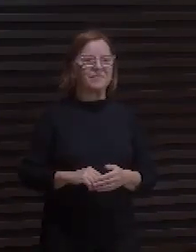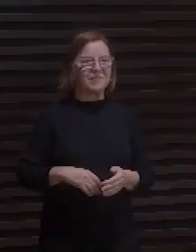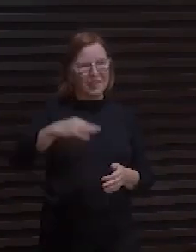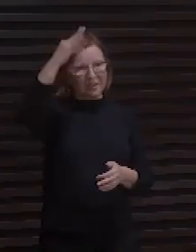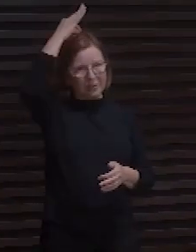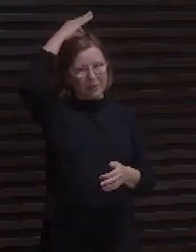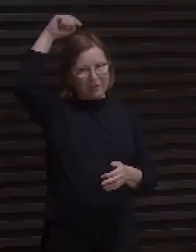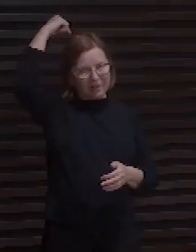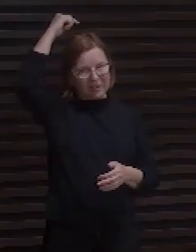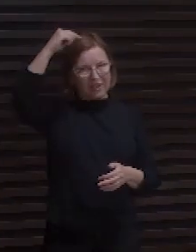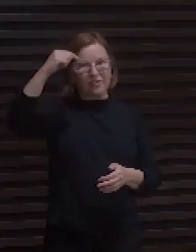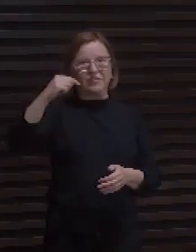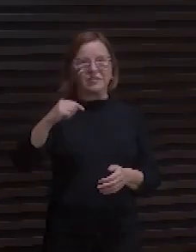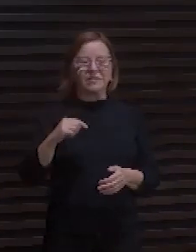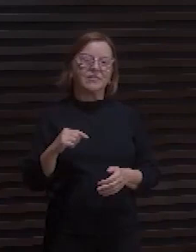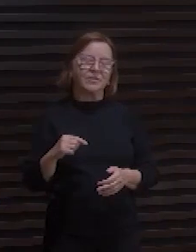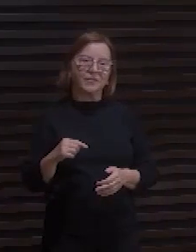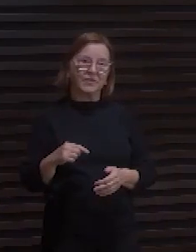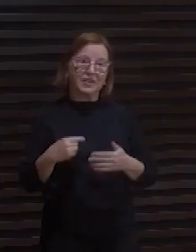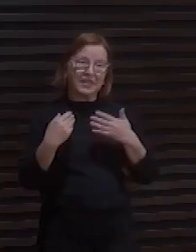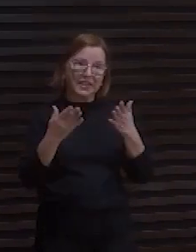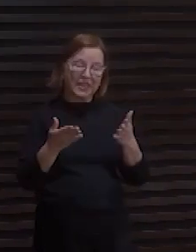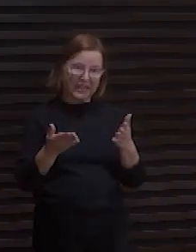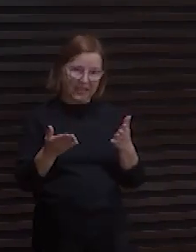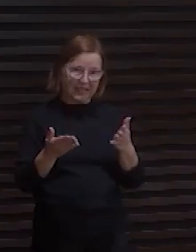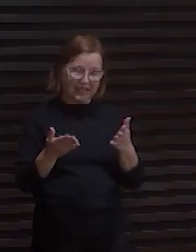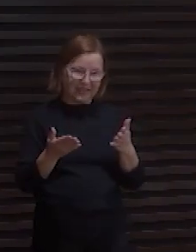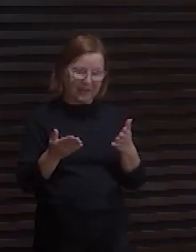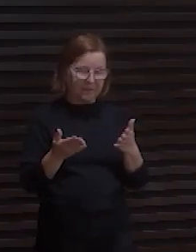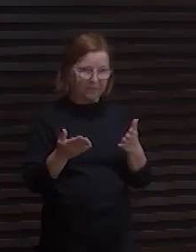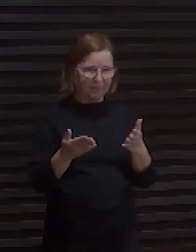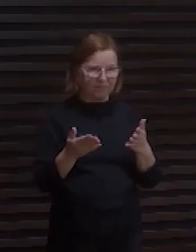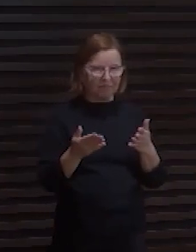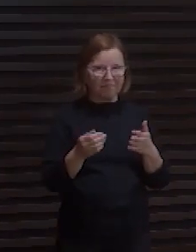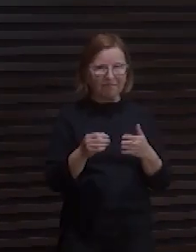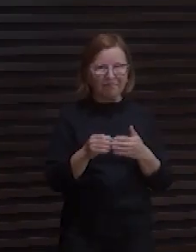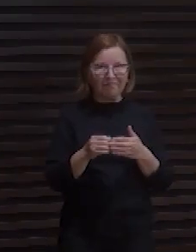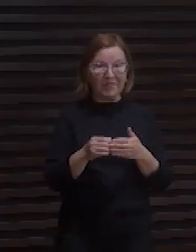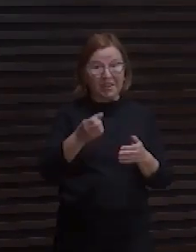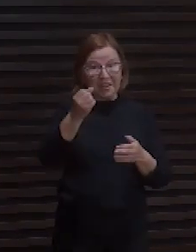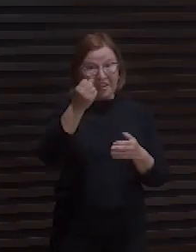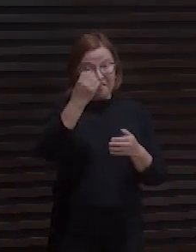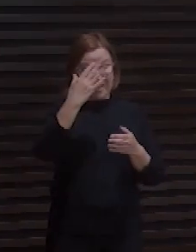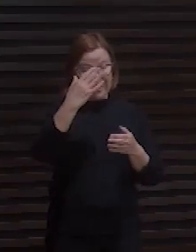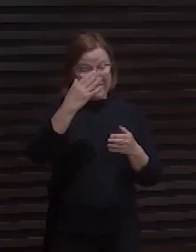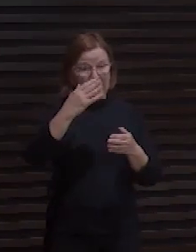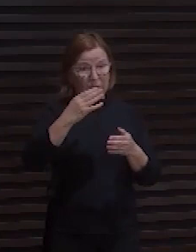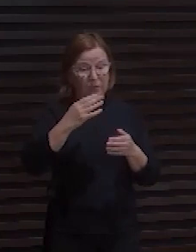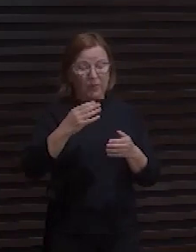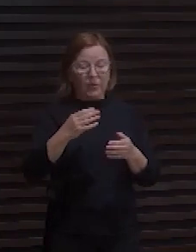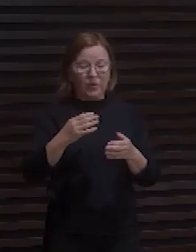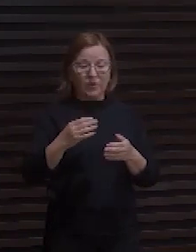mim e em você um inconformismo com os padrões deste mundo caído, que sejamos transformados por Deus e